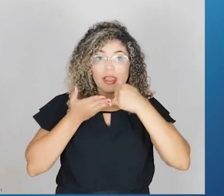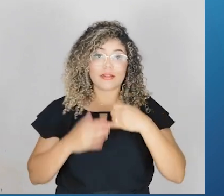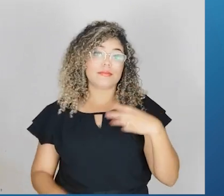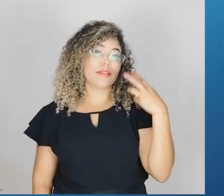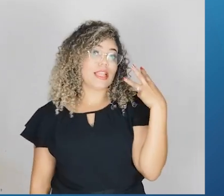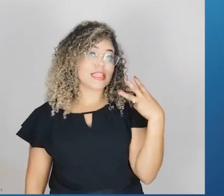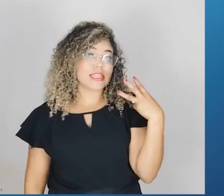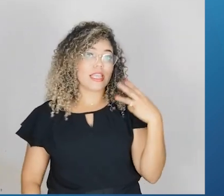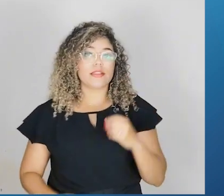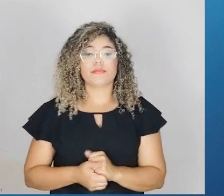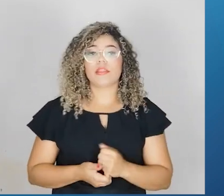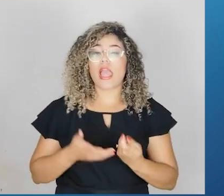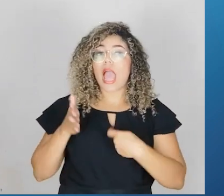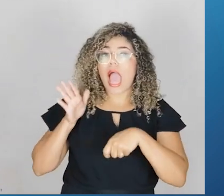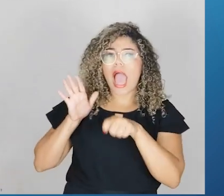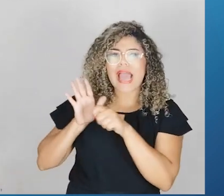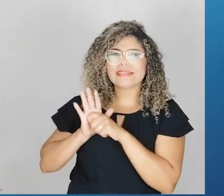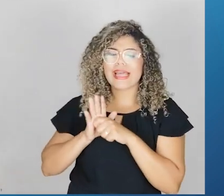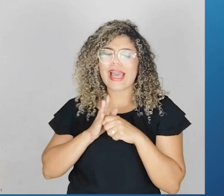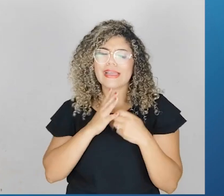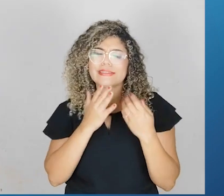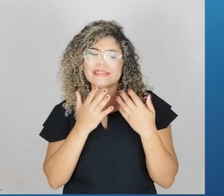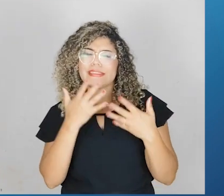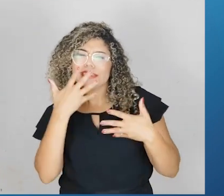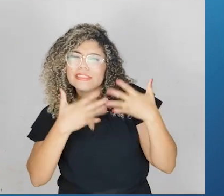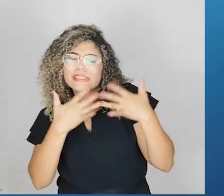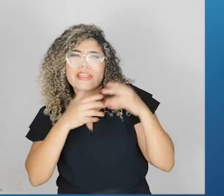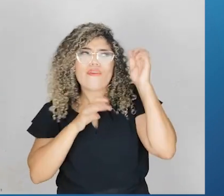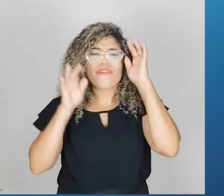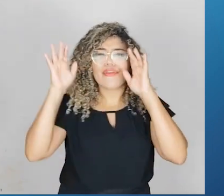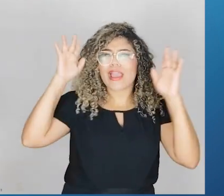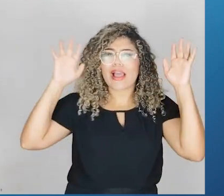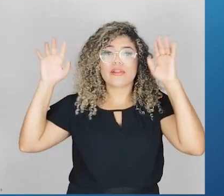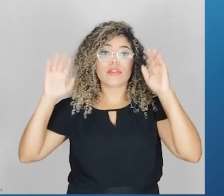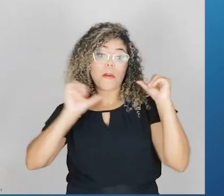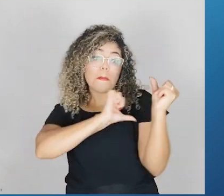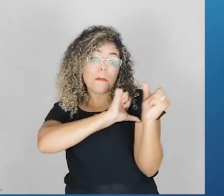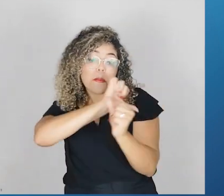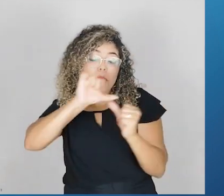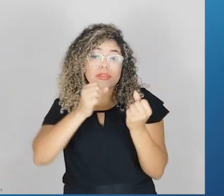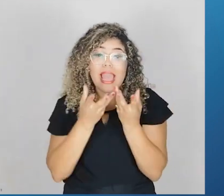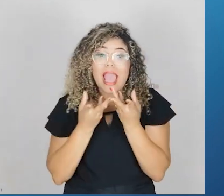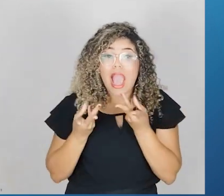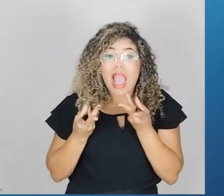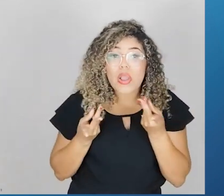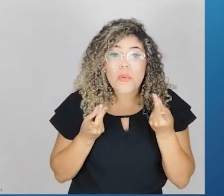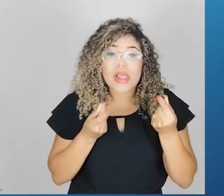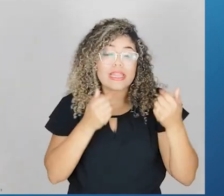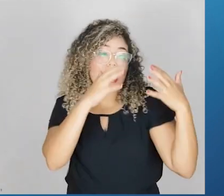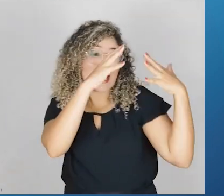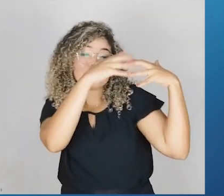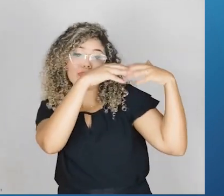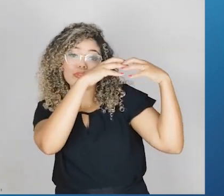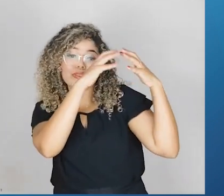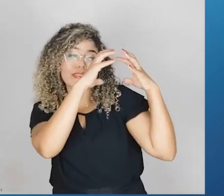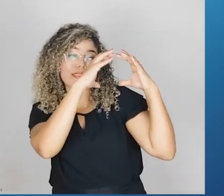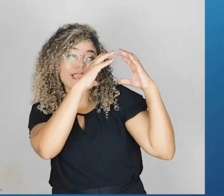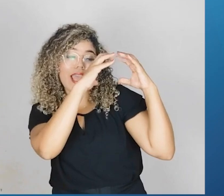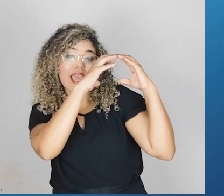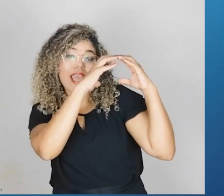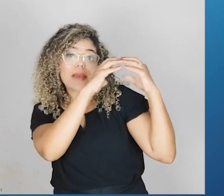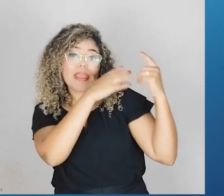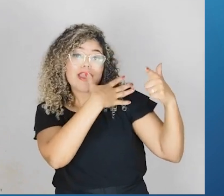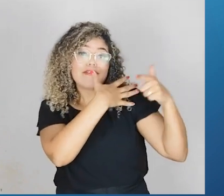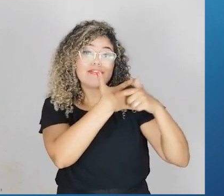3. As drogas perturbadoras, também chamadas de alucinógenas, modificam a qualidade da atividade do cérebro, que passa a funcionar